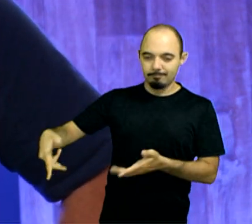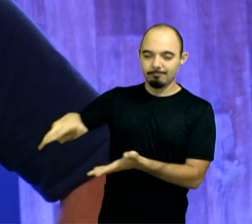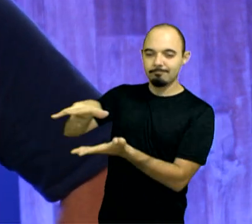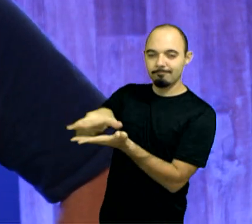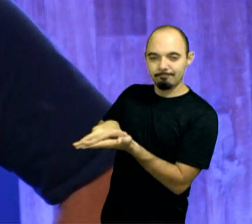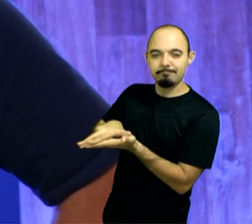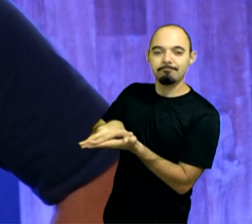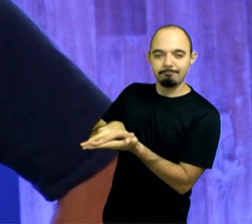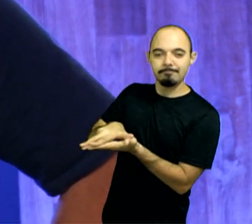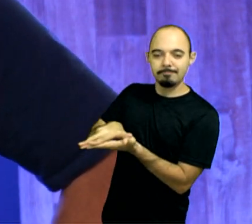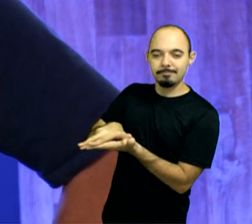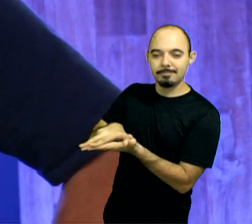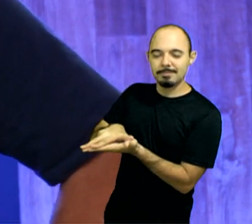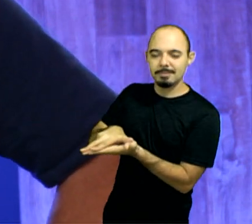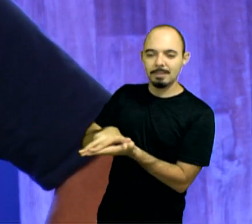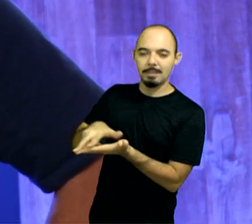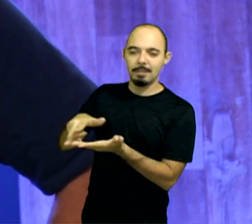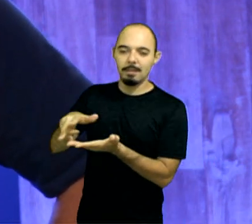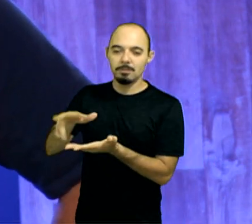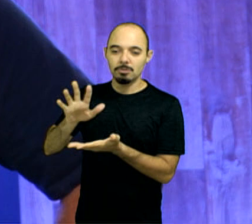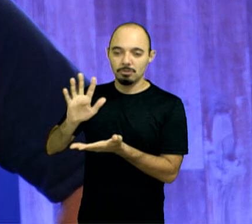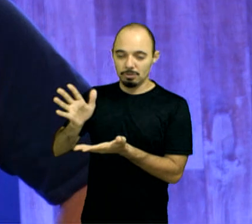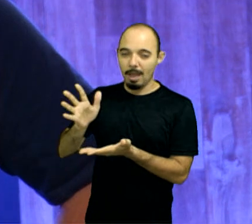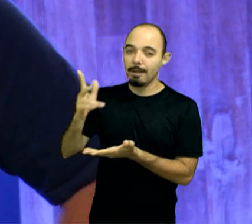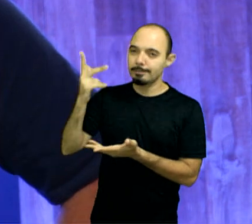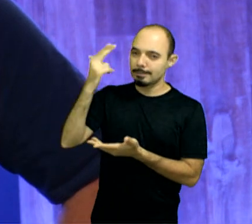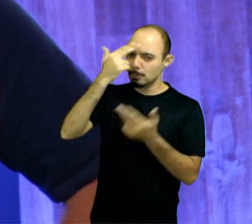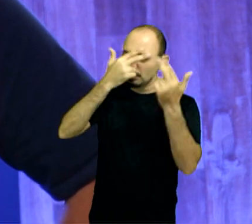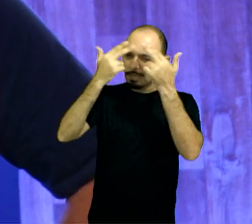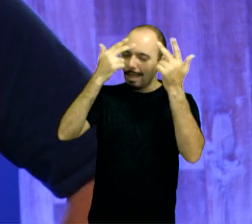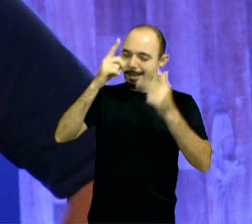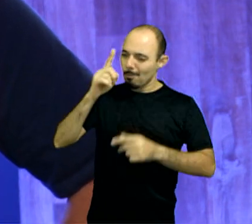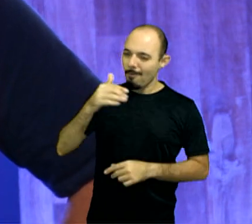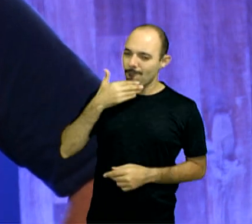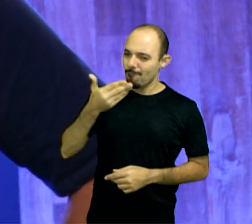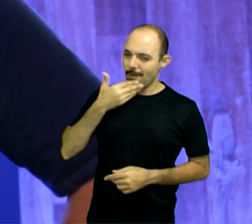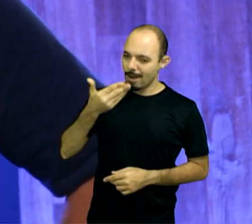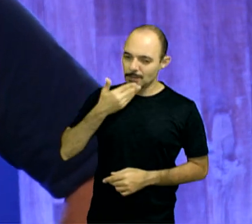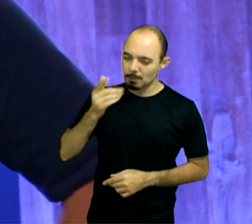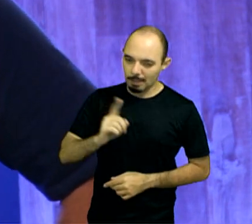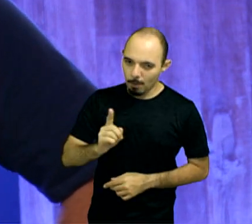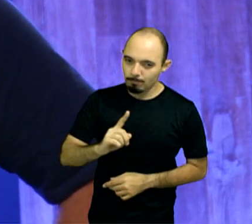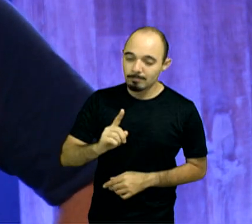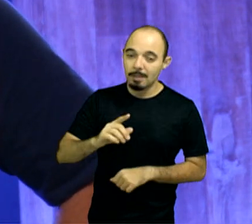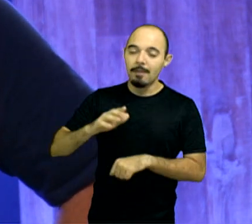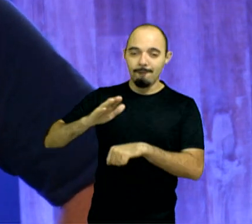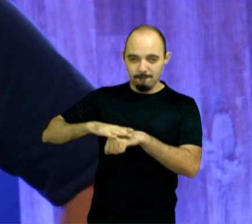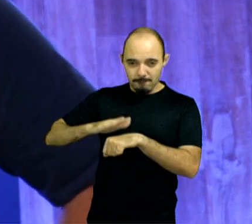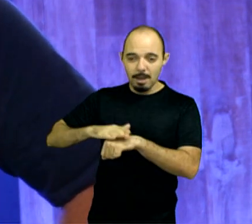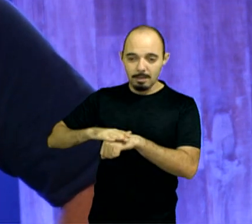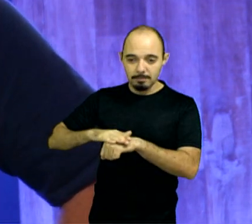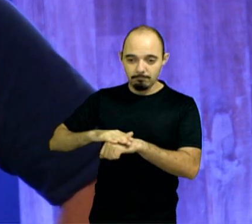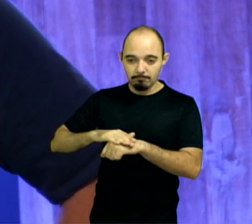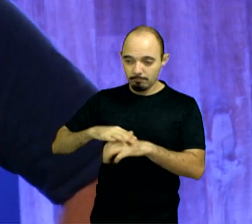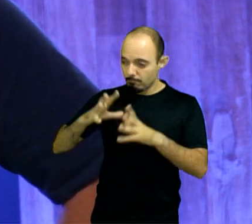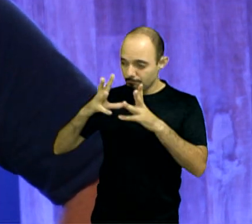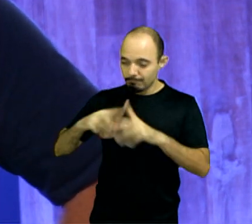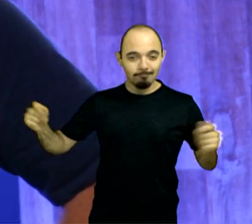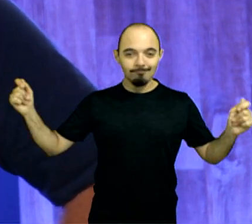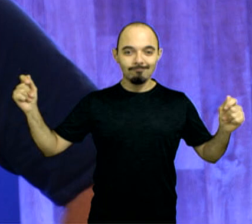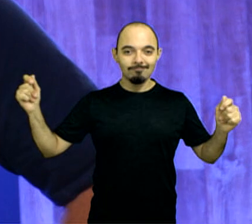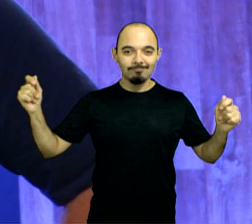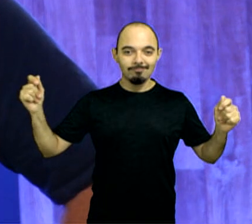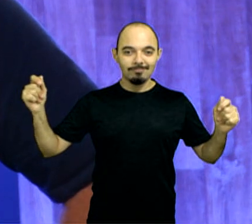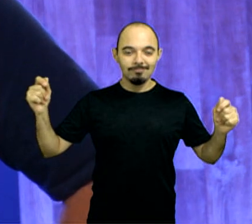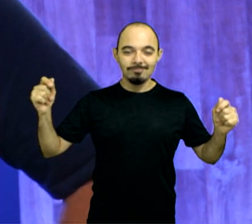uma cirurgia que não é fácil, mas foi feita e eu estou curado. Foi